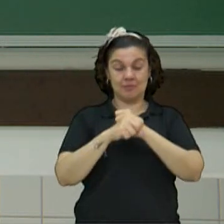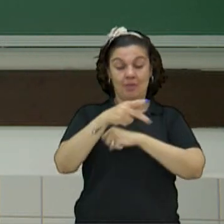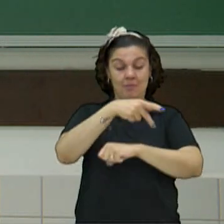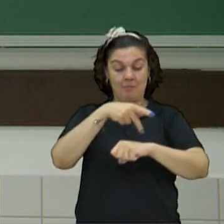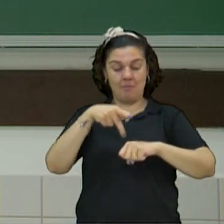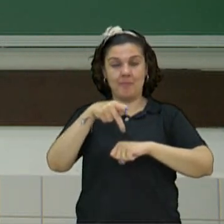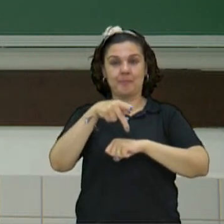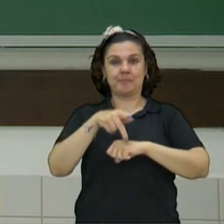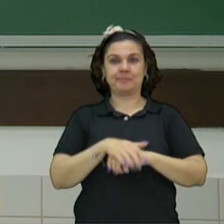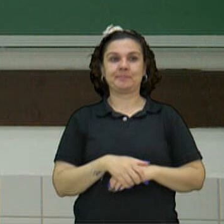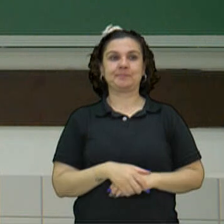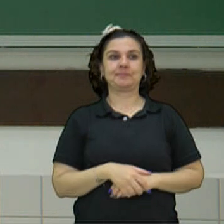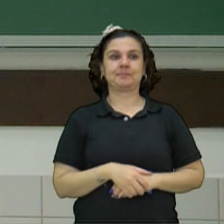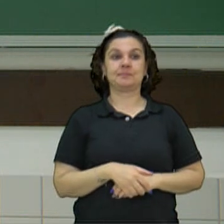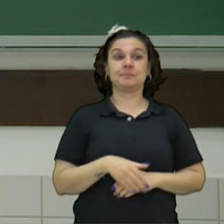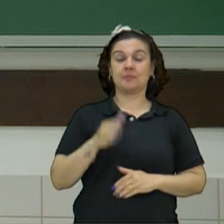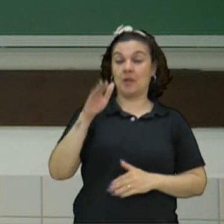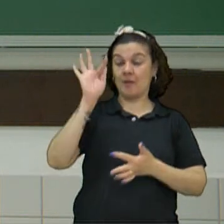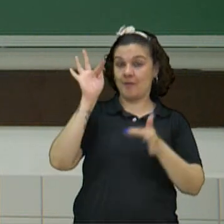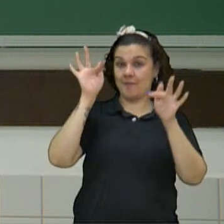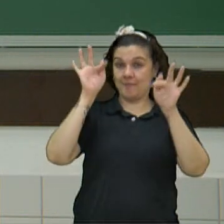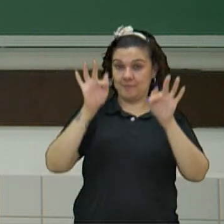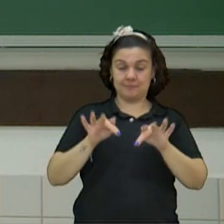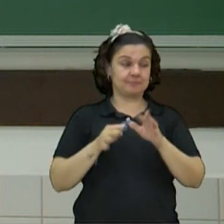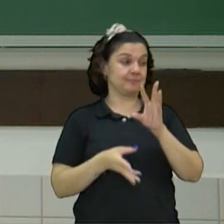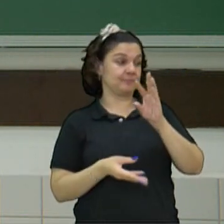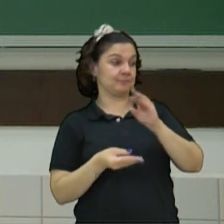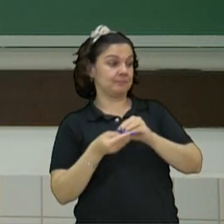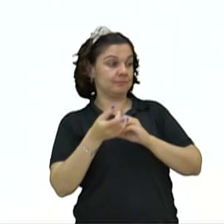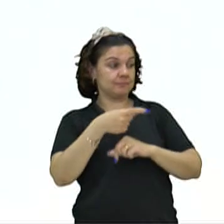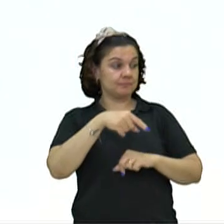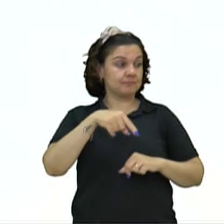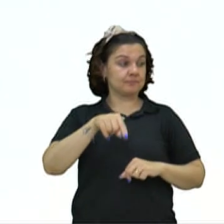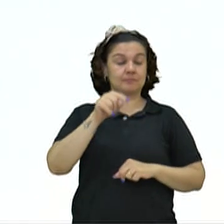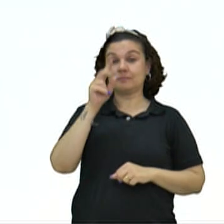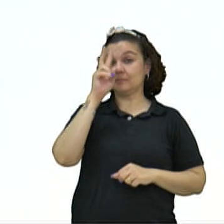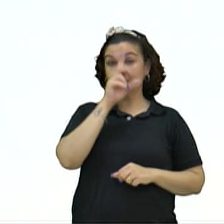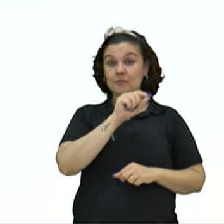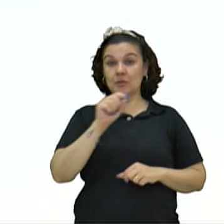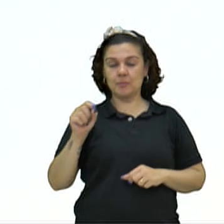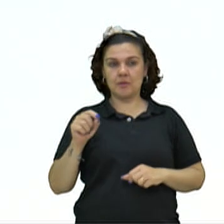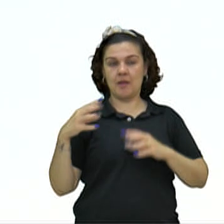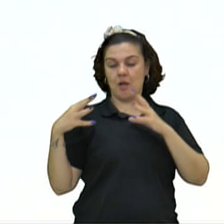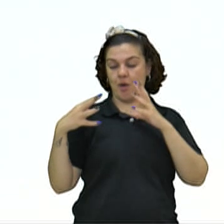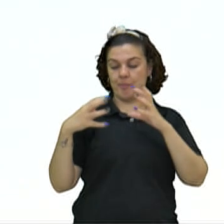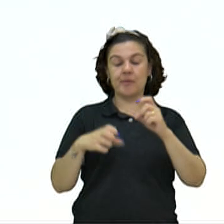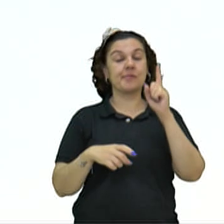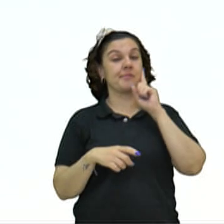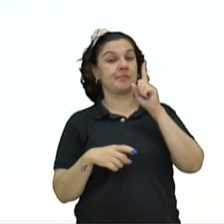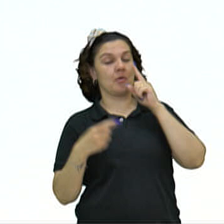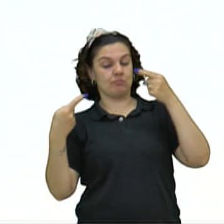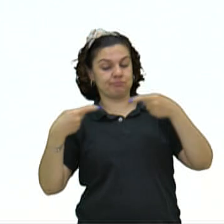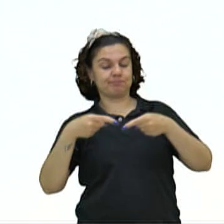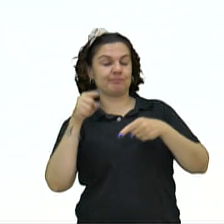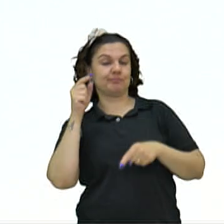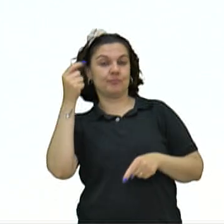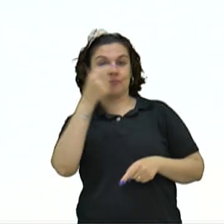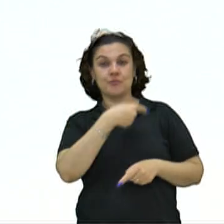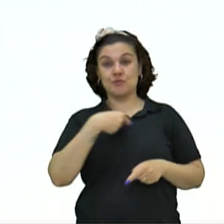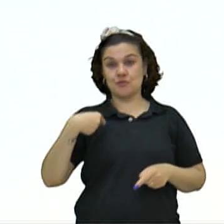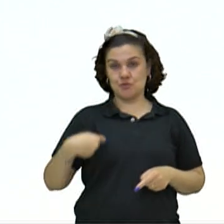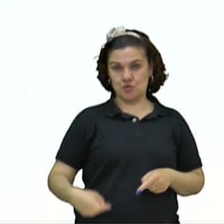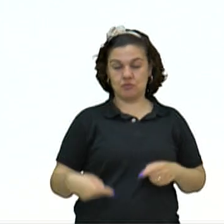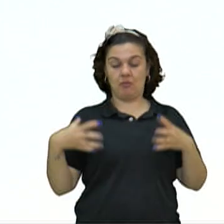nação. Para fecharmos então, lembrem-se da briga Estados Unidos e China, a